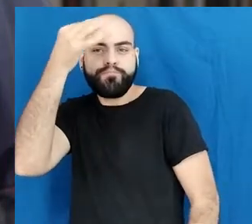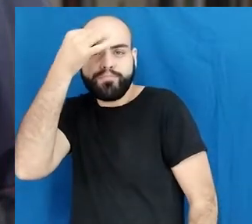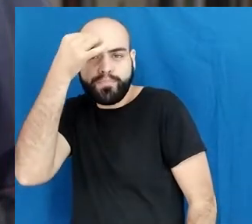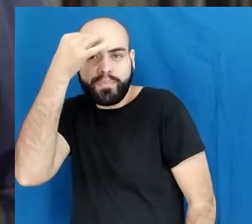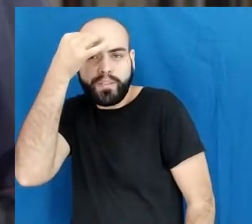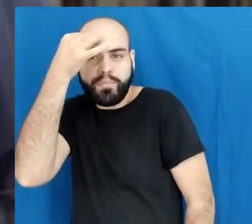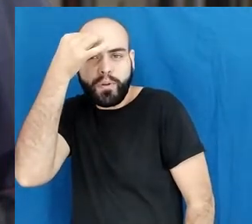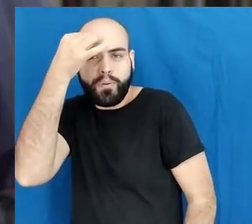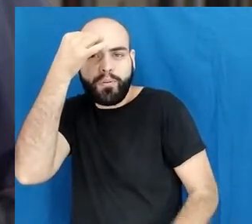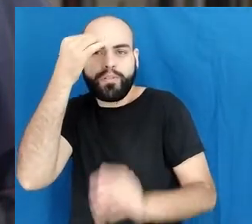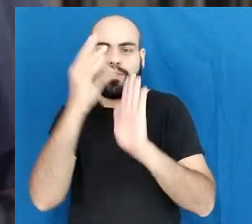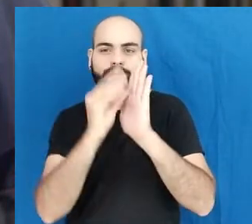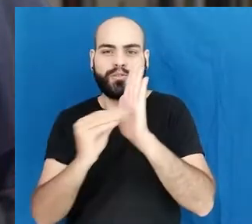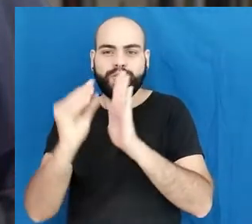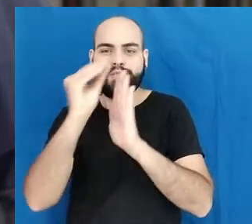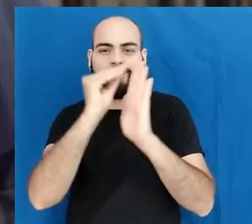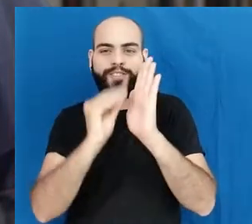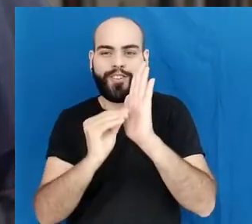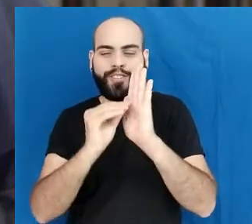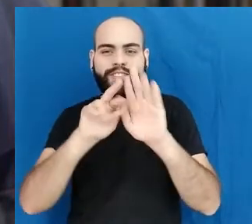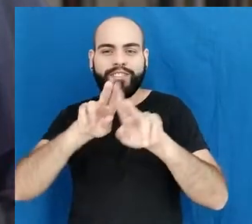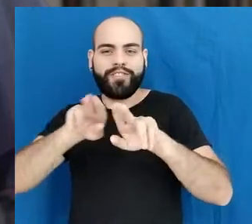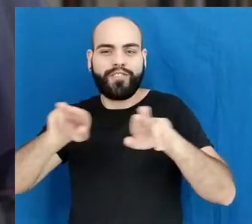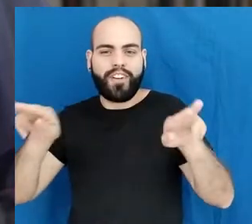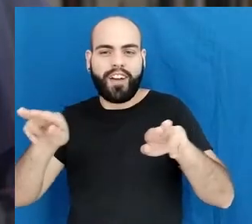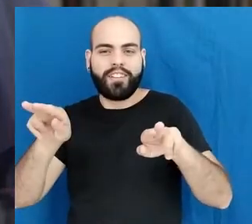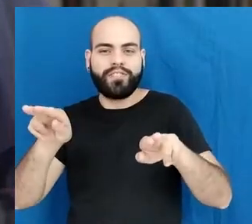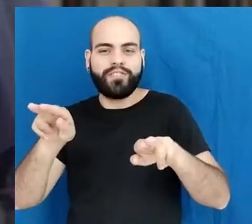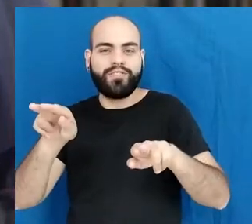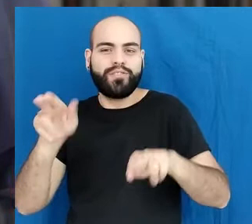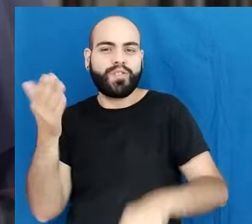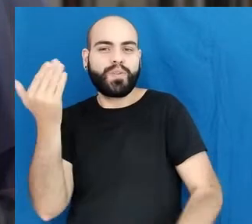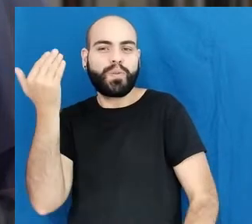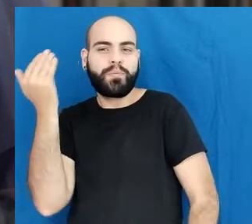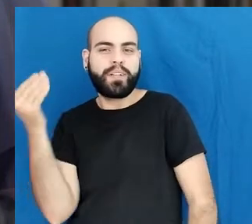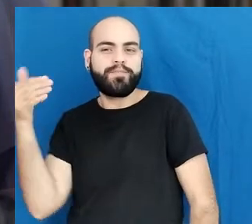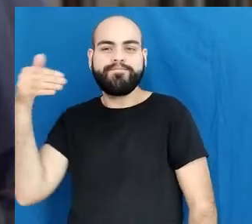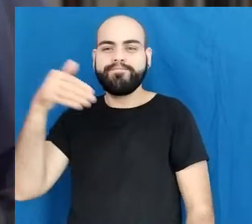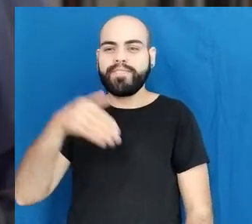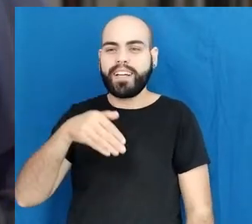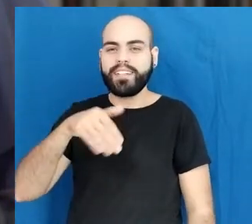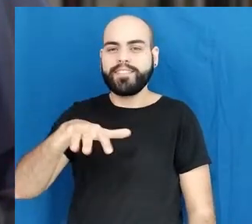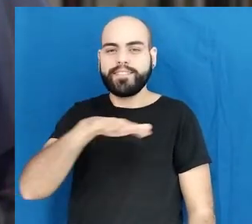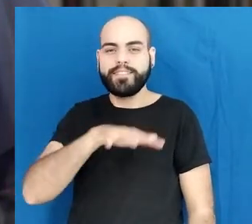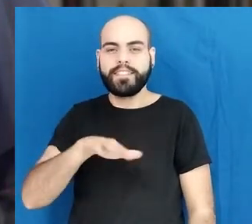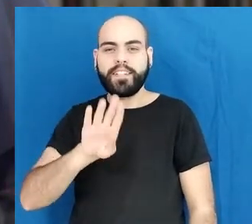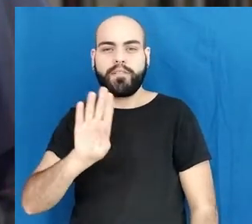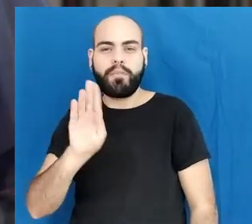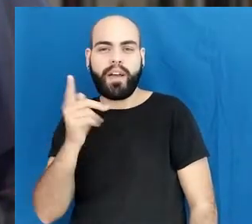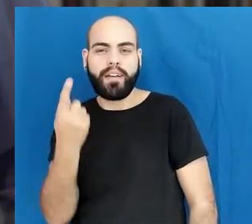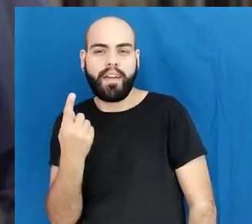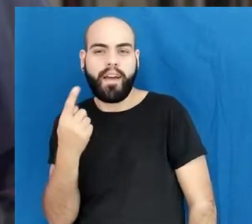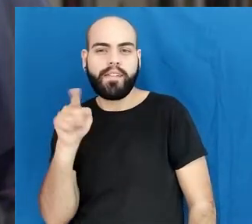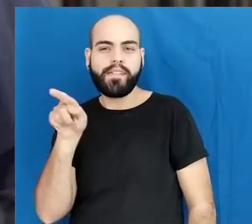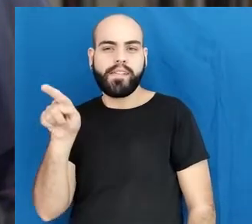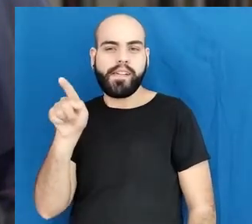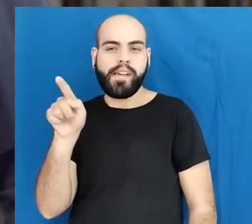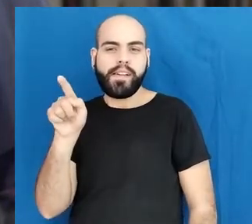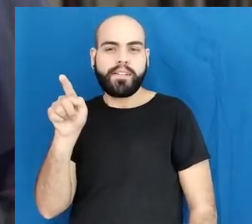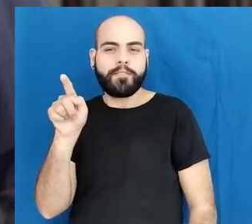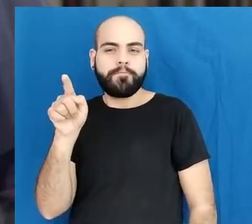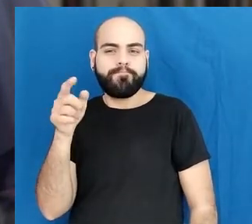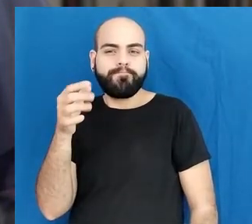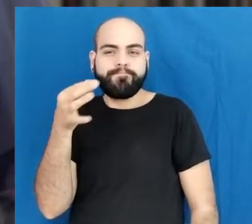com fotografia que ele mesmo fez, etc., de uma vinda que ele teve em